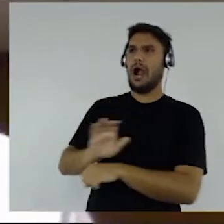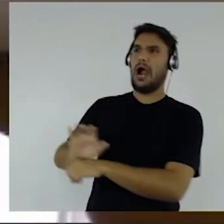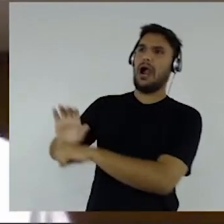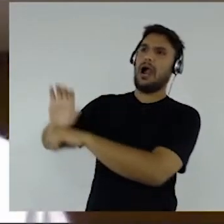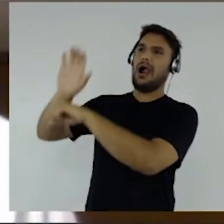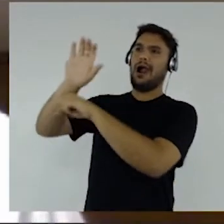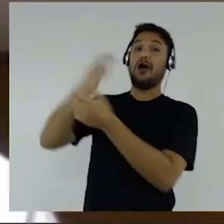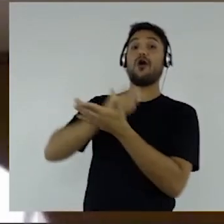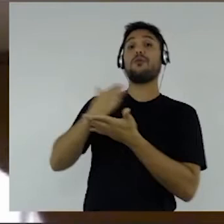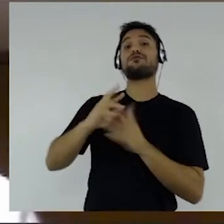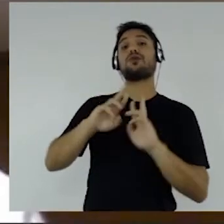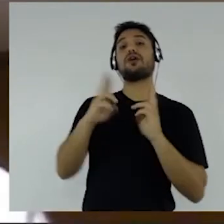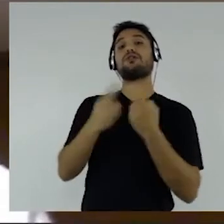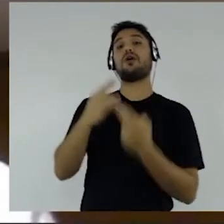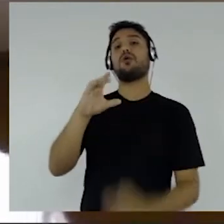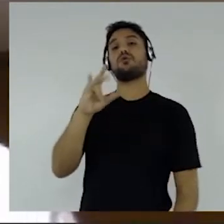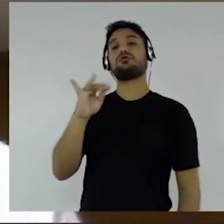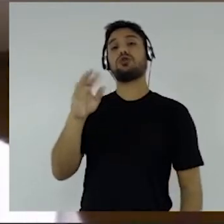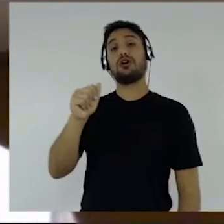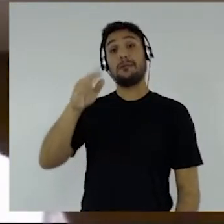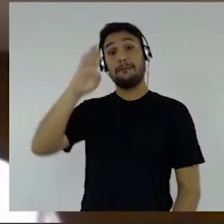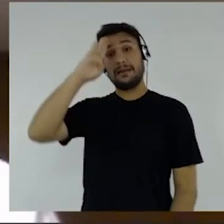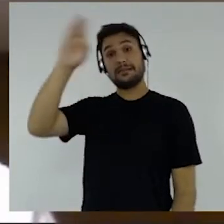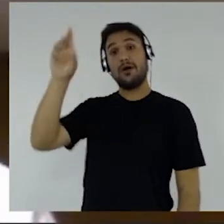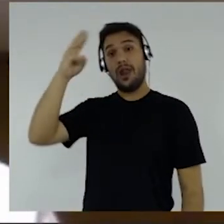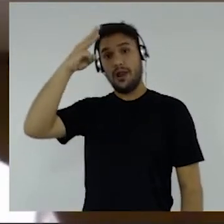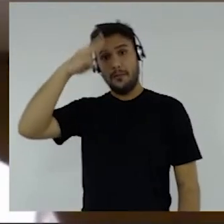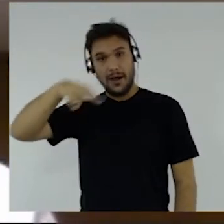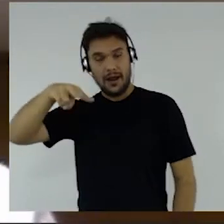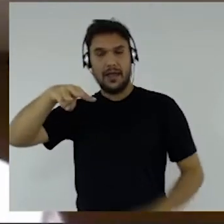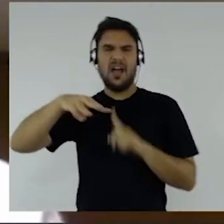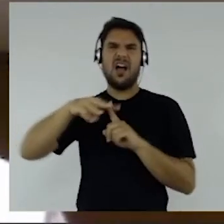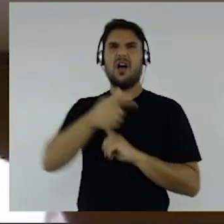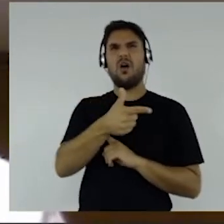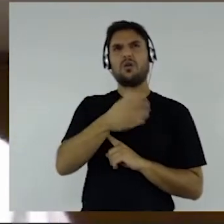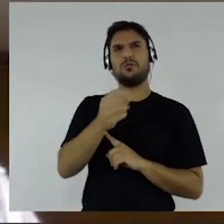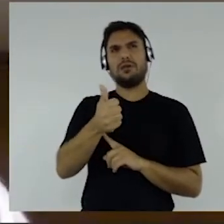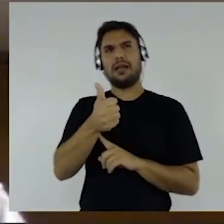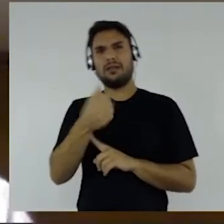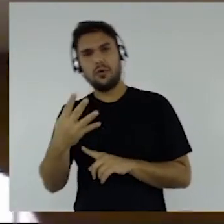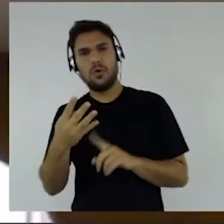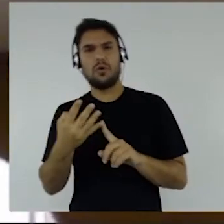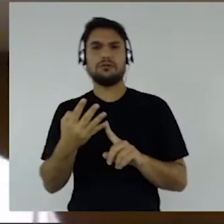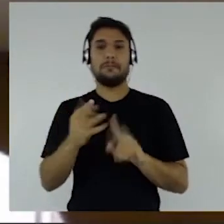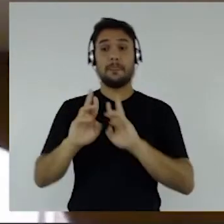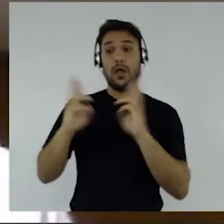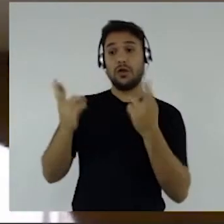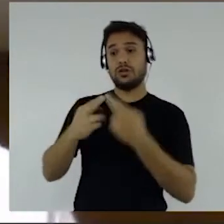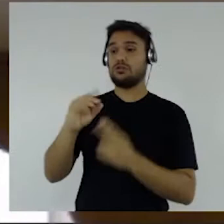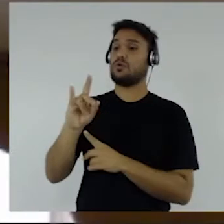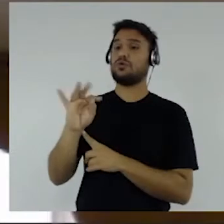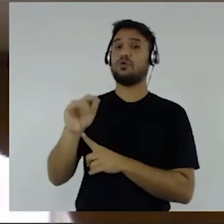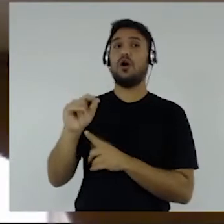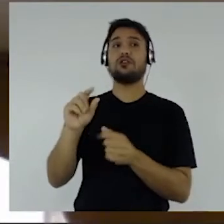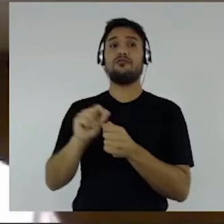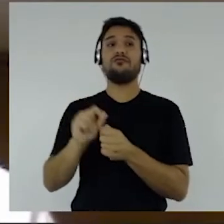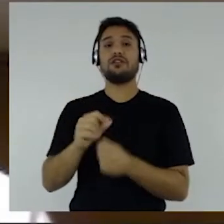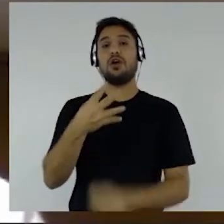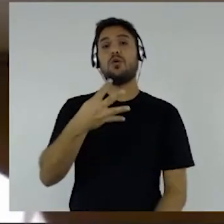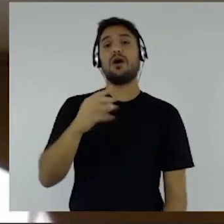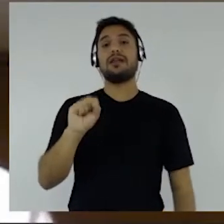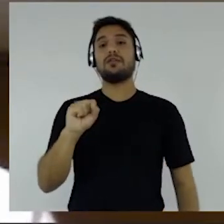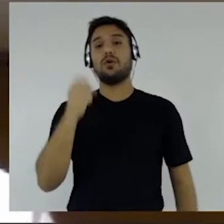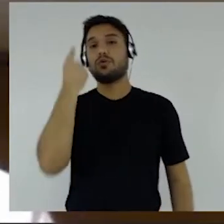começou a audiência de custódia, principalmente no Maranhão, lá nos idos de 2014, a audiência de custódia era realizada em